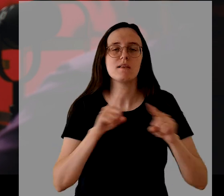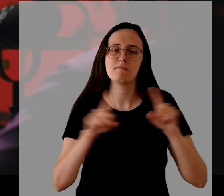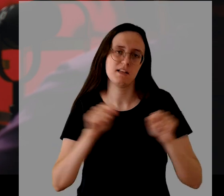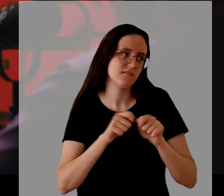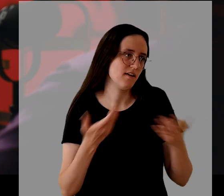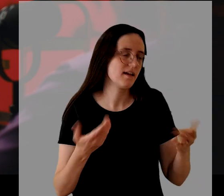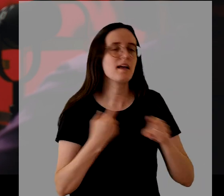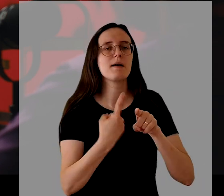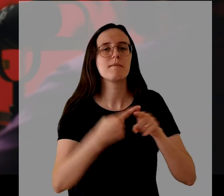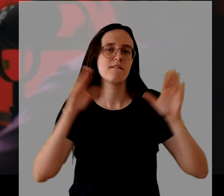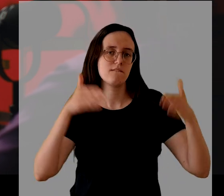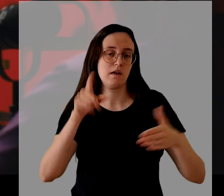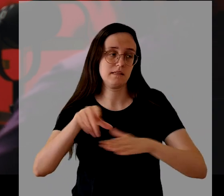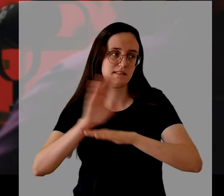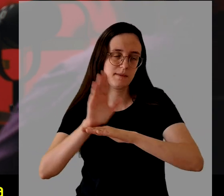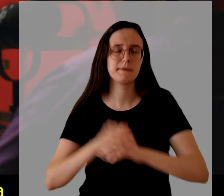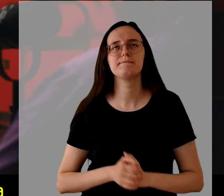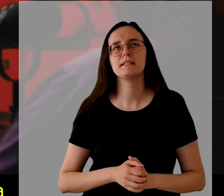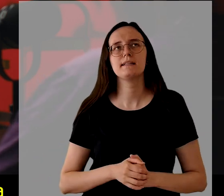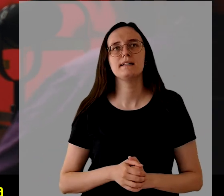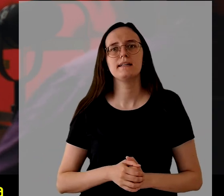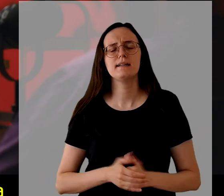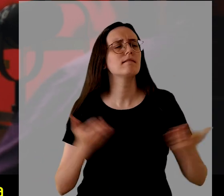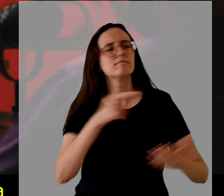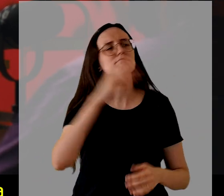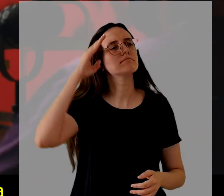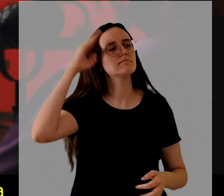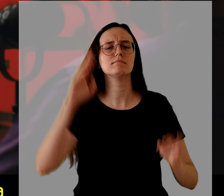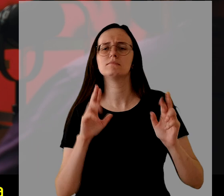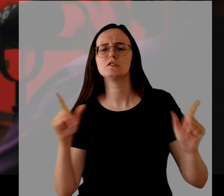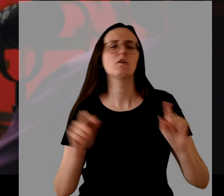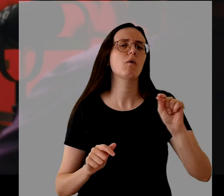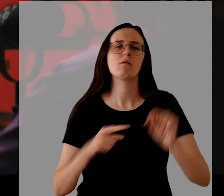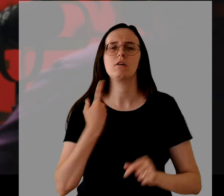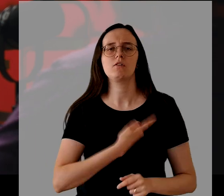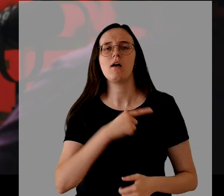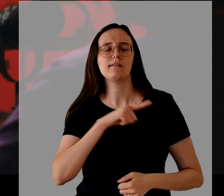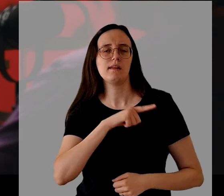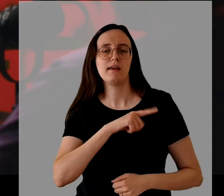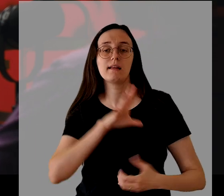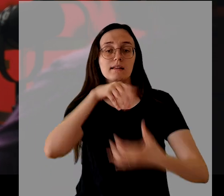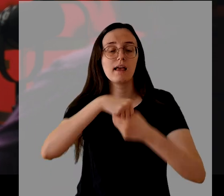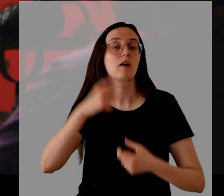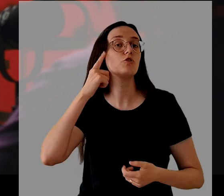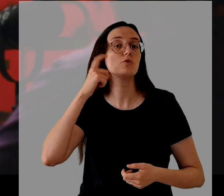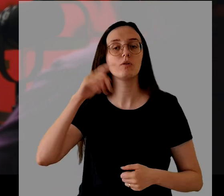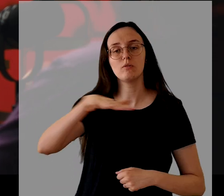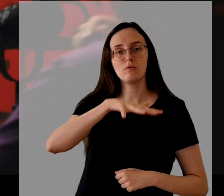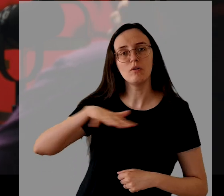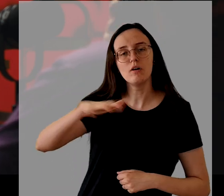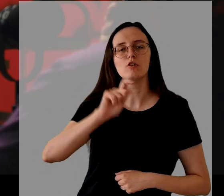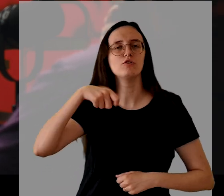mais faz, né? O foco mais é cinema. Qual que é essa principal diferença que a gente tem dentro do som